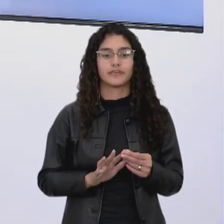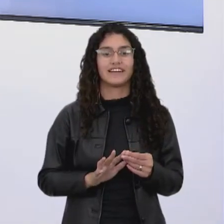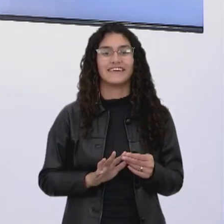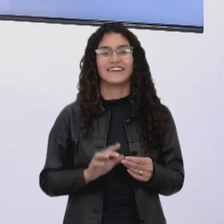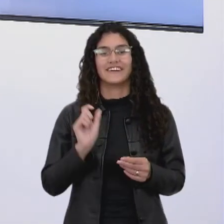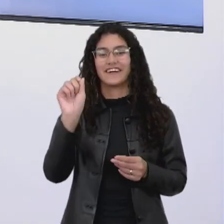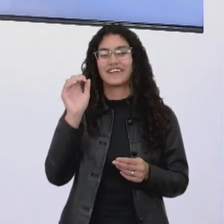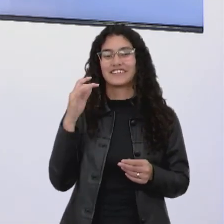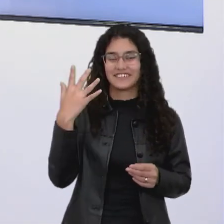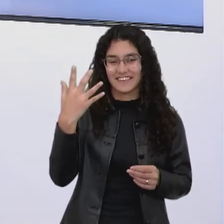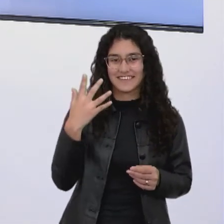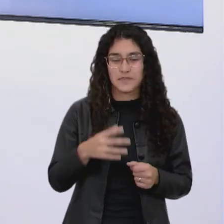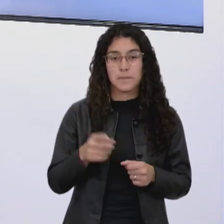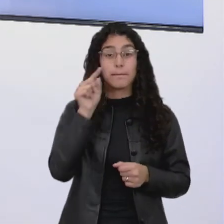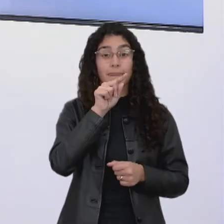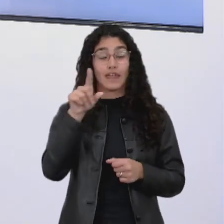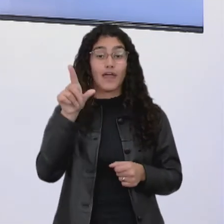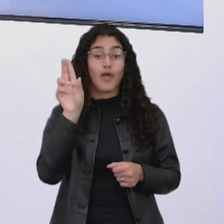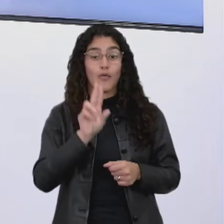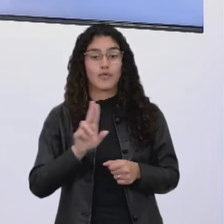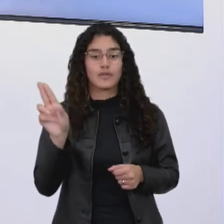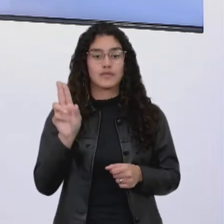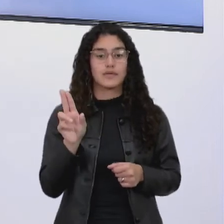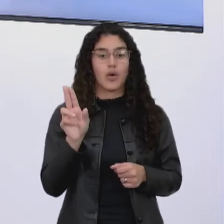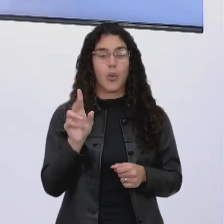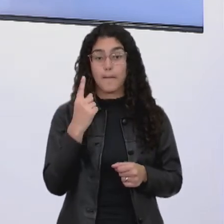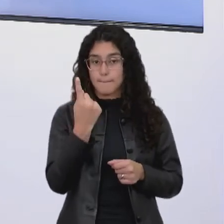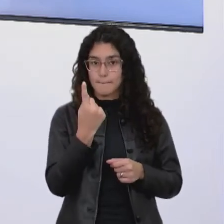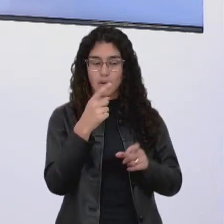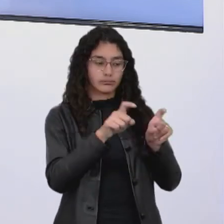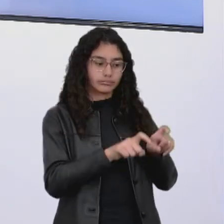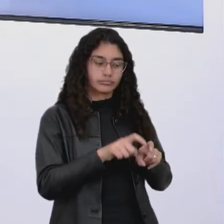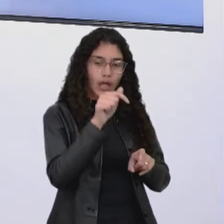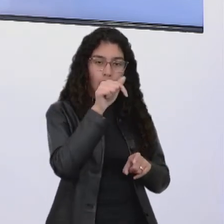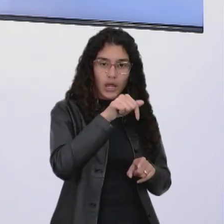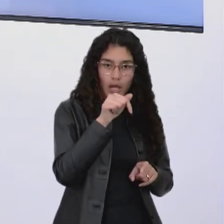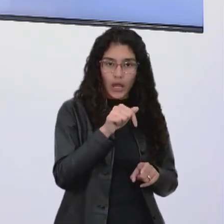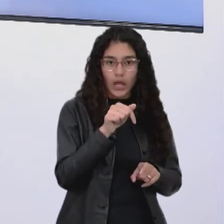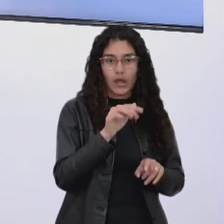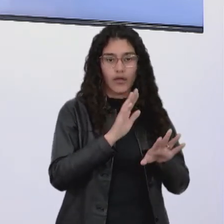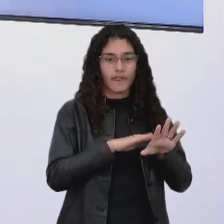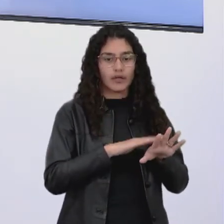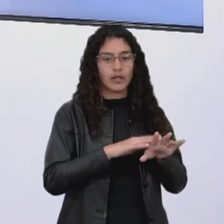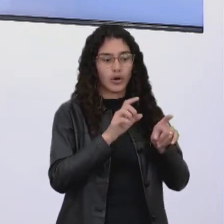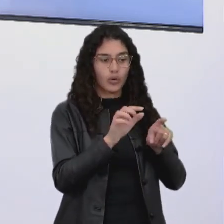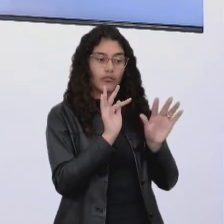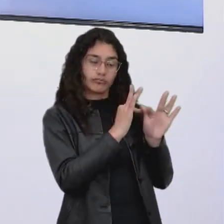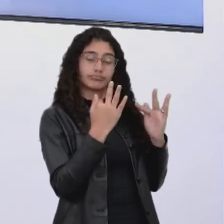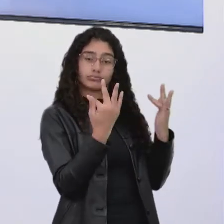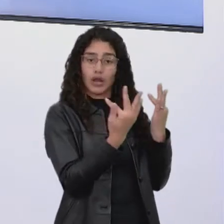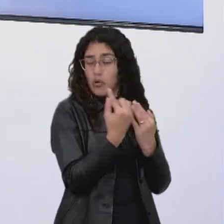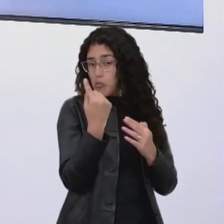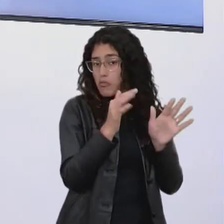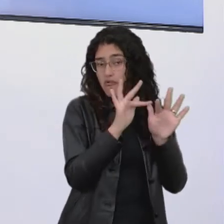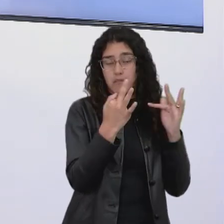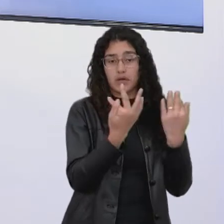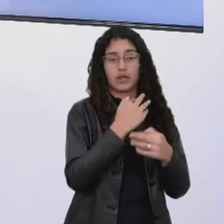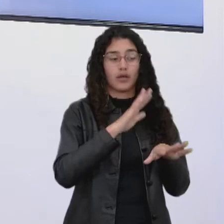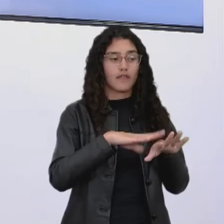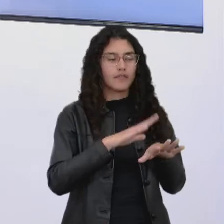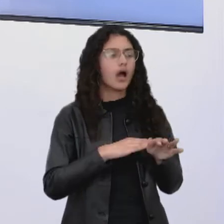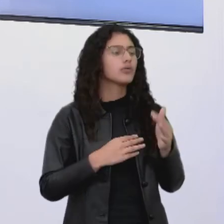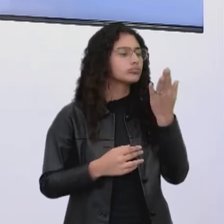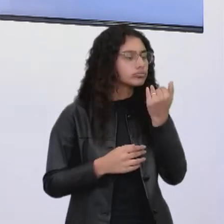que acontece? Você pegar o pequeno produtor que está aqui, né? A agricultura familiar, é uma família que produz esse